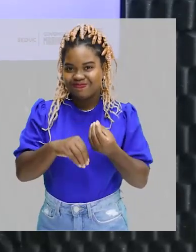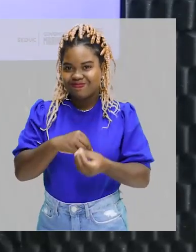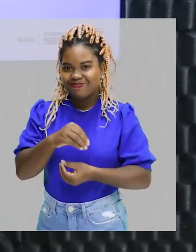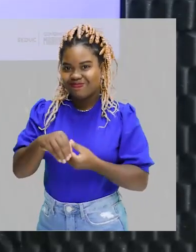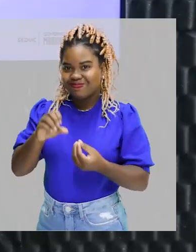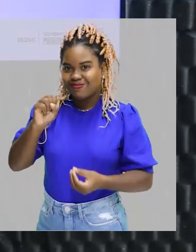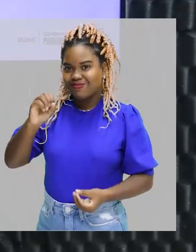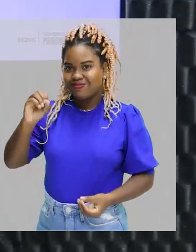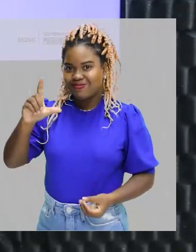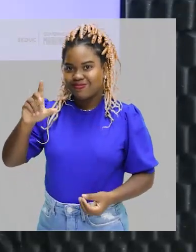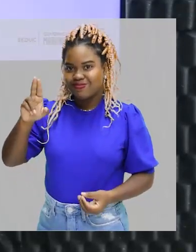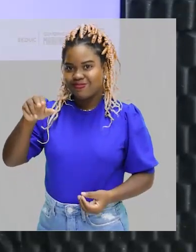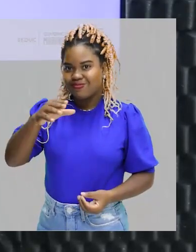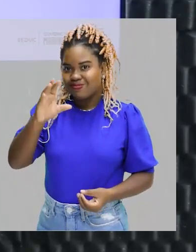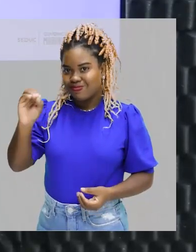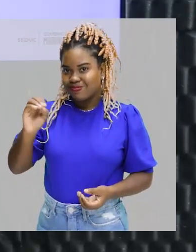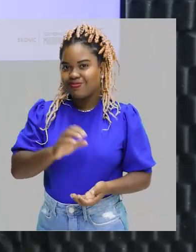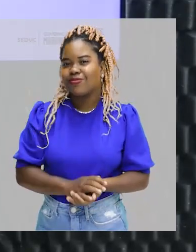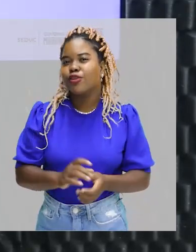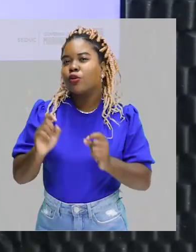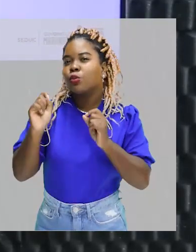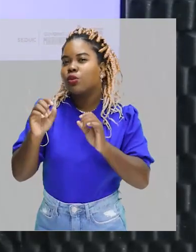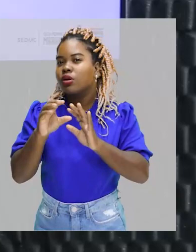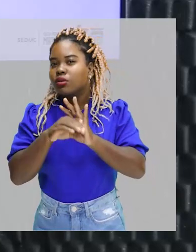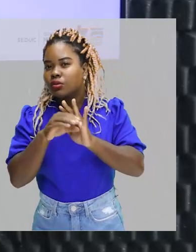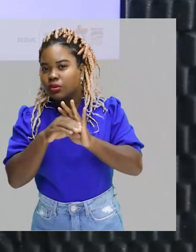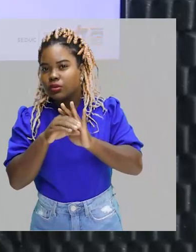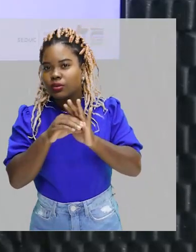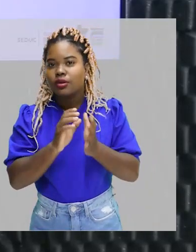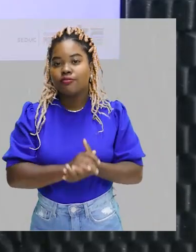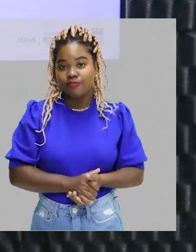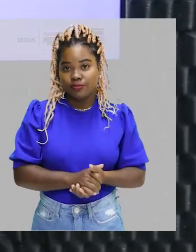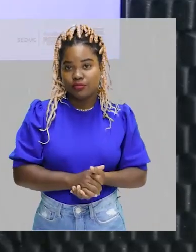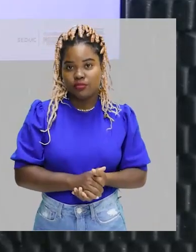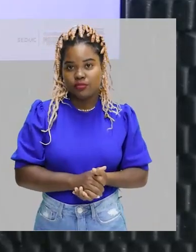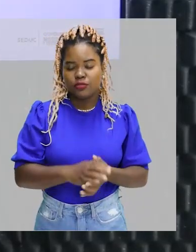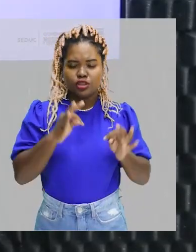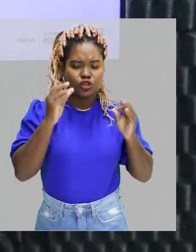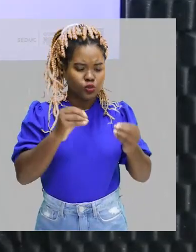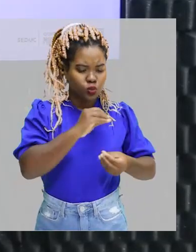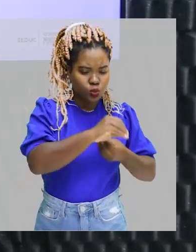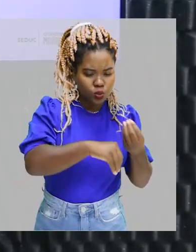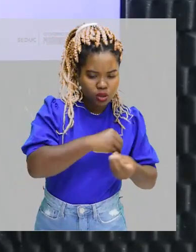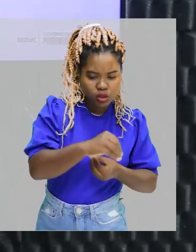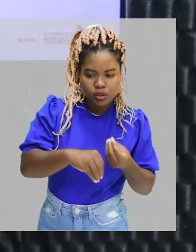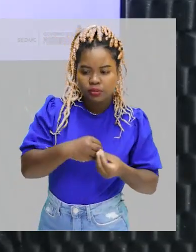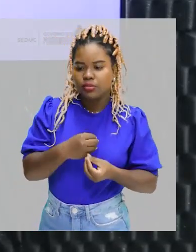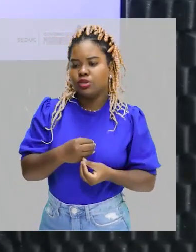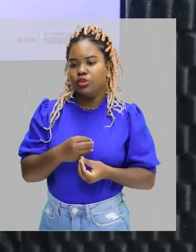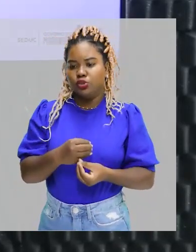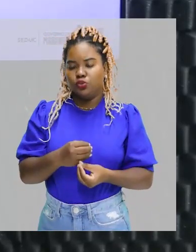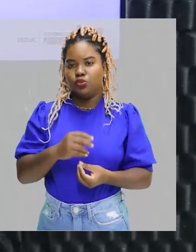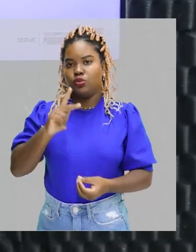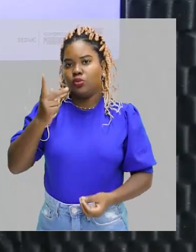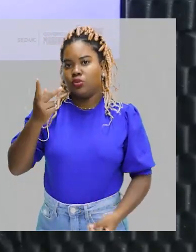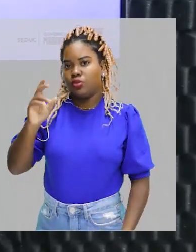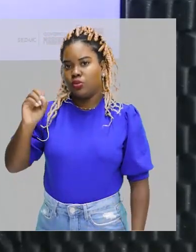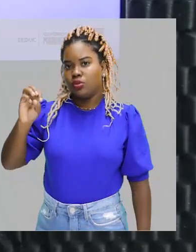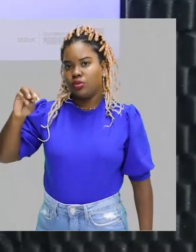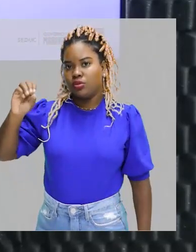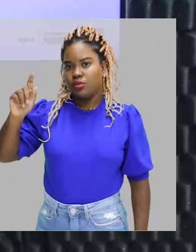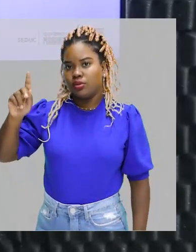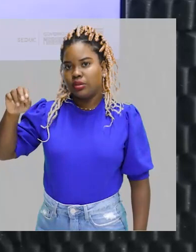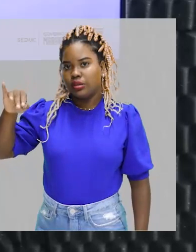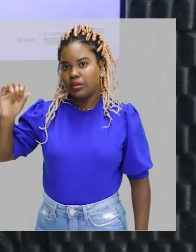Bom, soluções, toda mistura homogênea. E se nós temos uma mistura, turma, nós vamos ter pelo